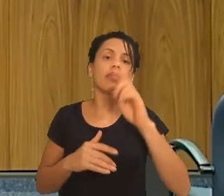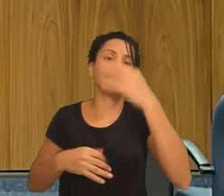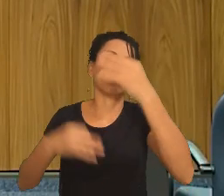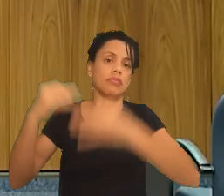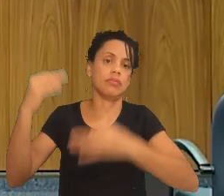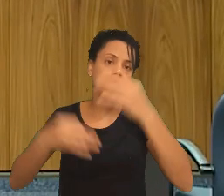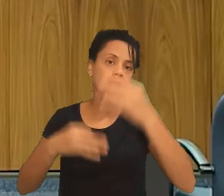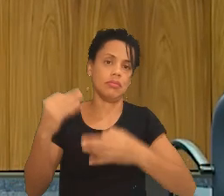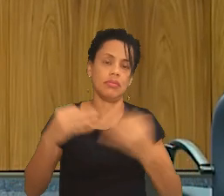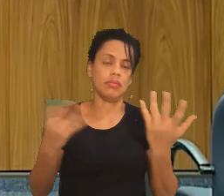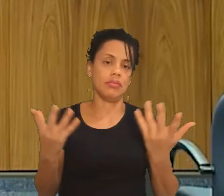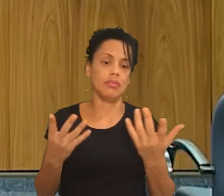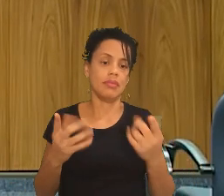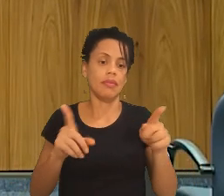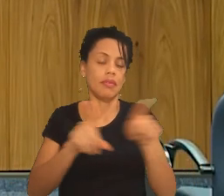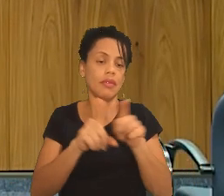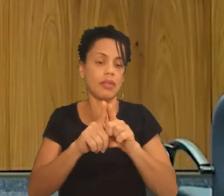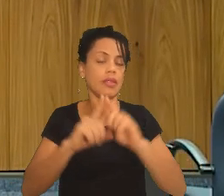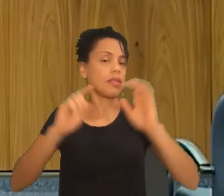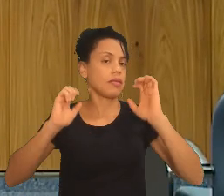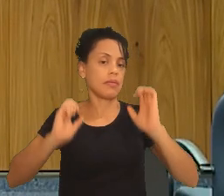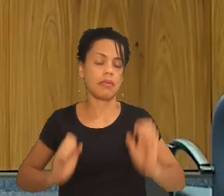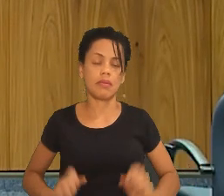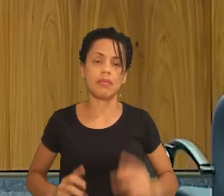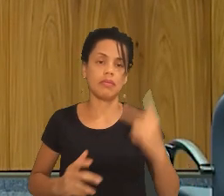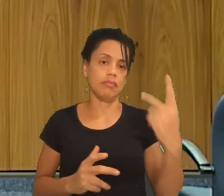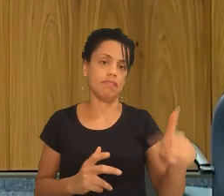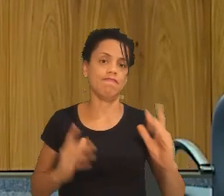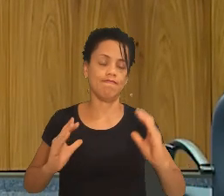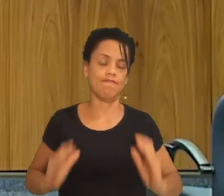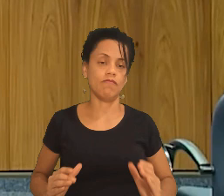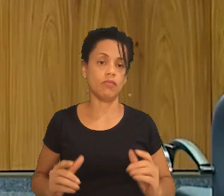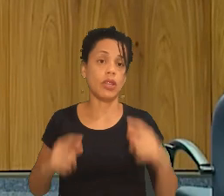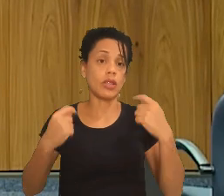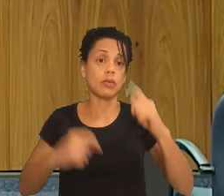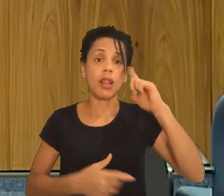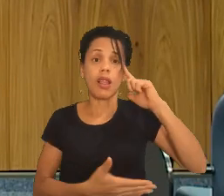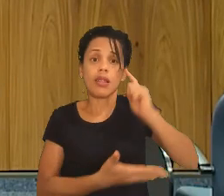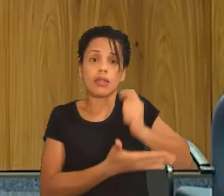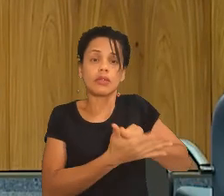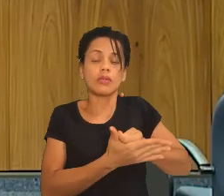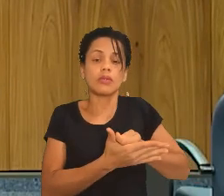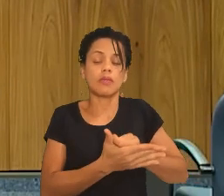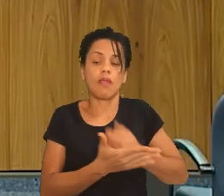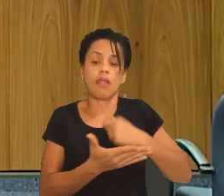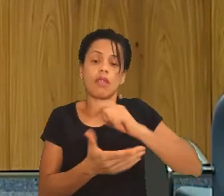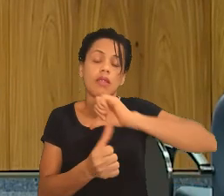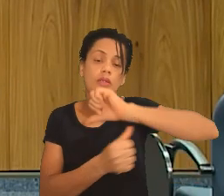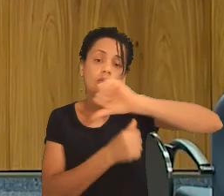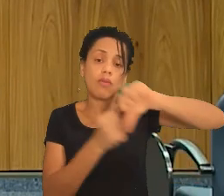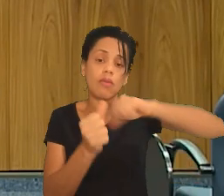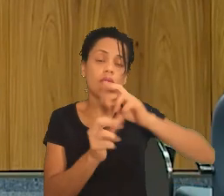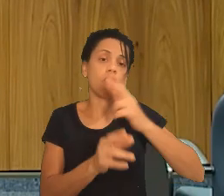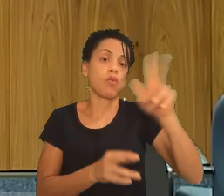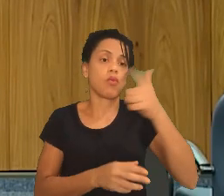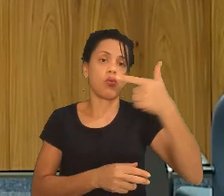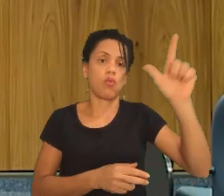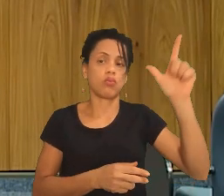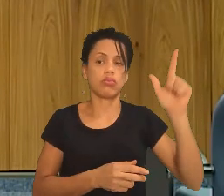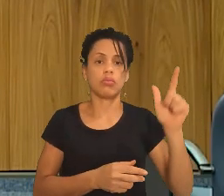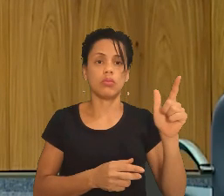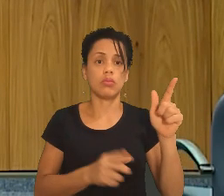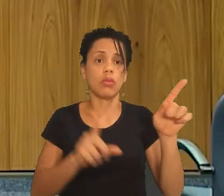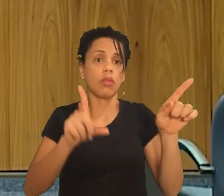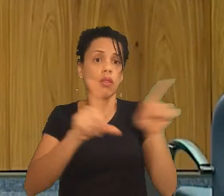da moralidade judaico-cristã. A gente tem que ter uma atitude de reciprocidade radical com o outro, com abertura e espírito